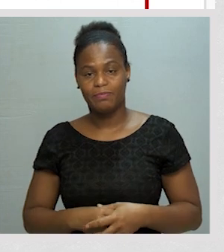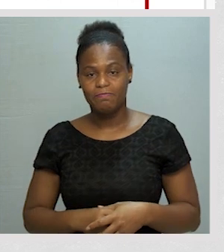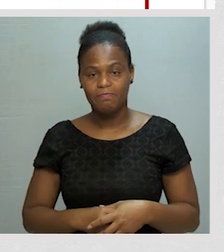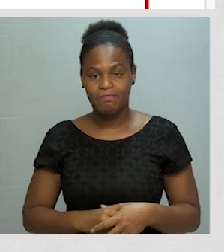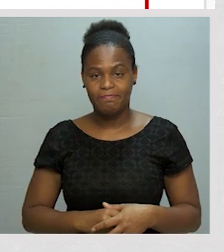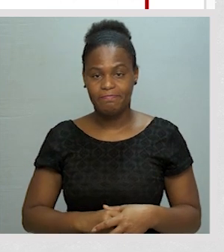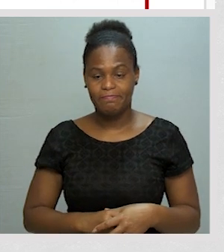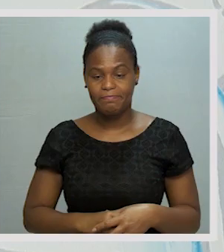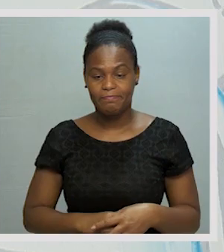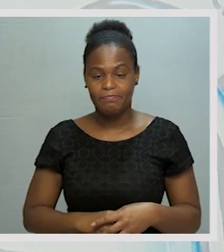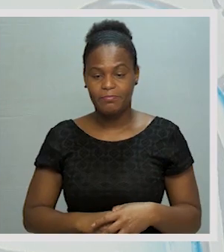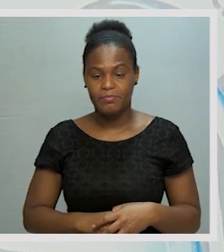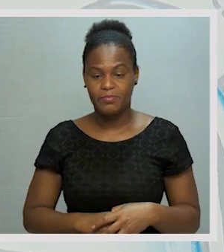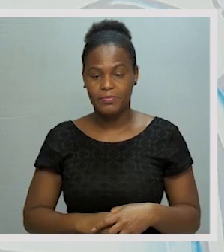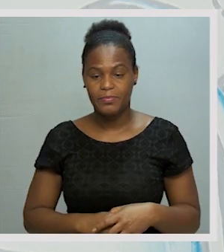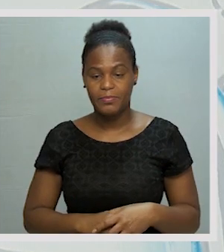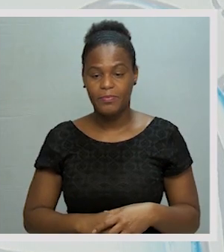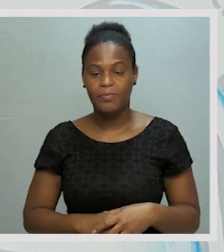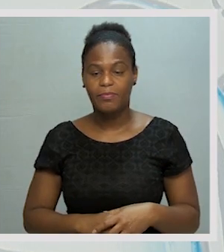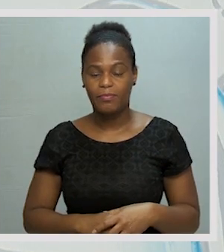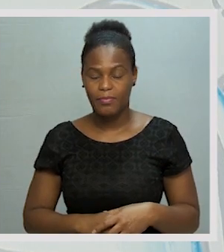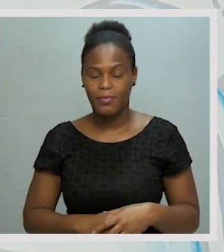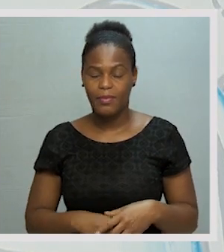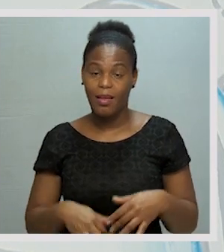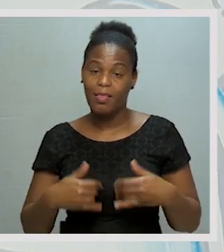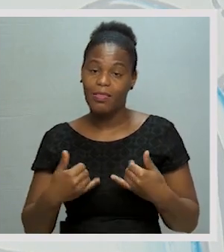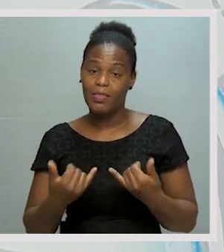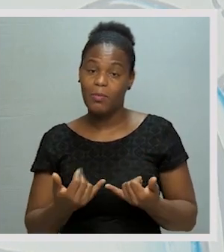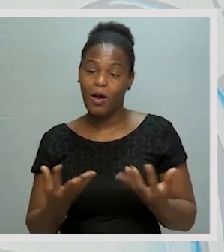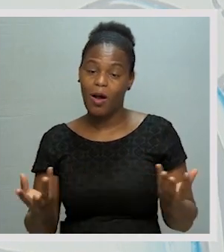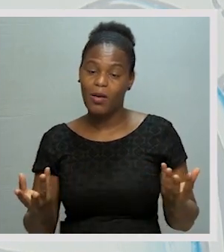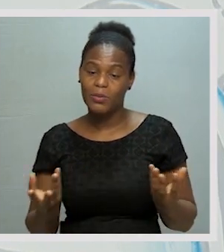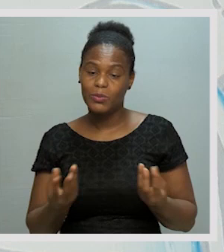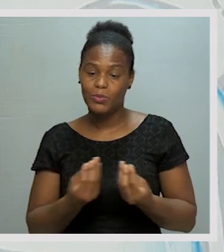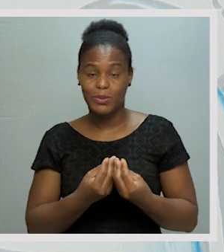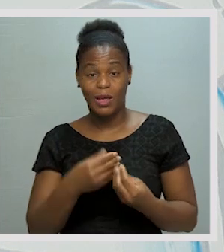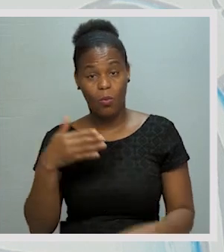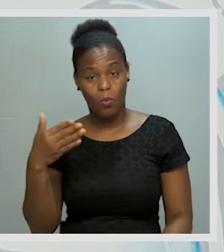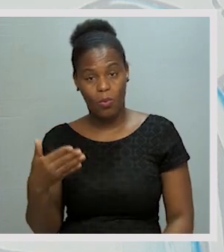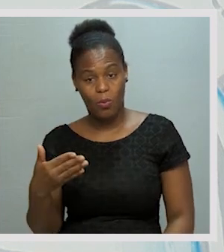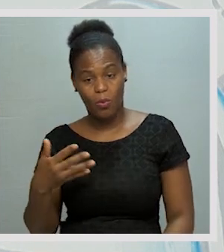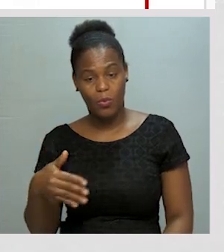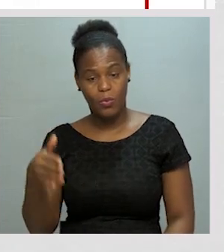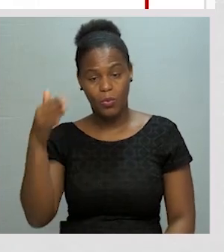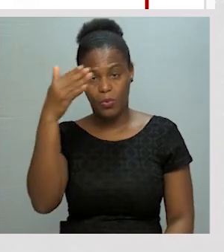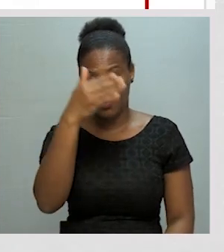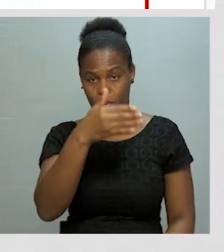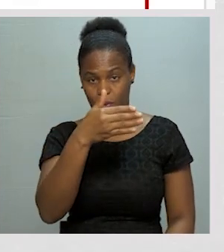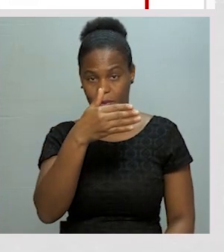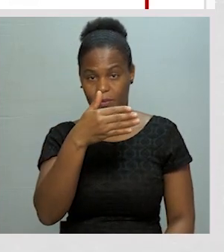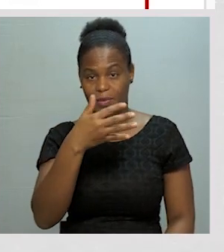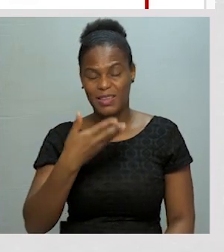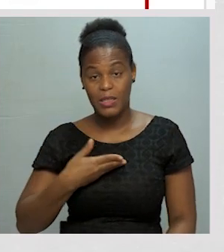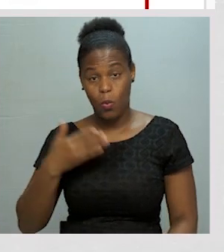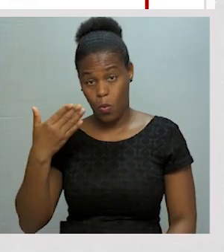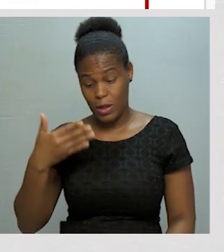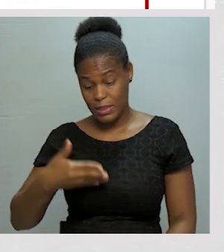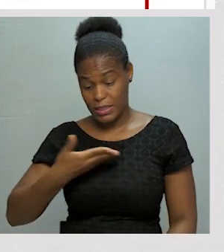Não é? Lá em casa, todo mundo. Então, esse 1 que estava na coluna, na